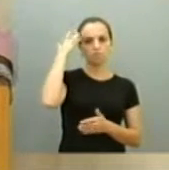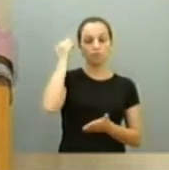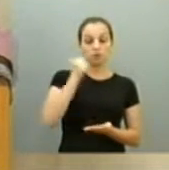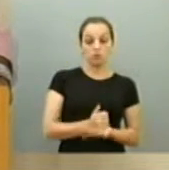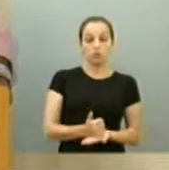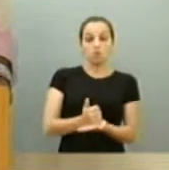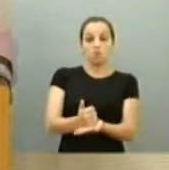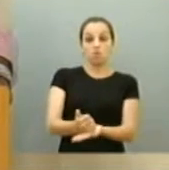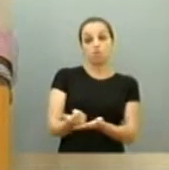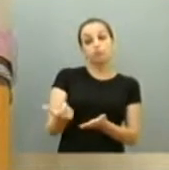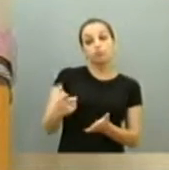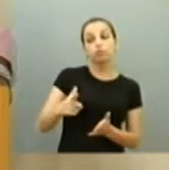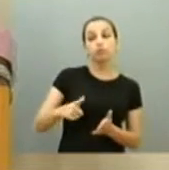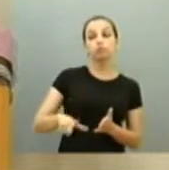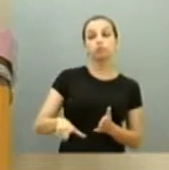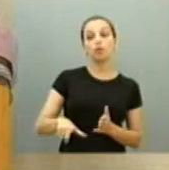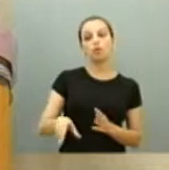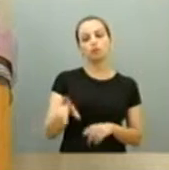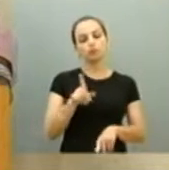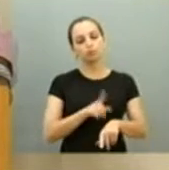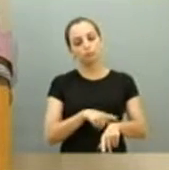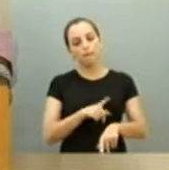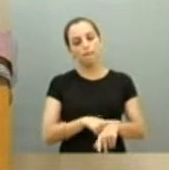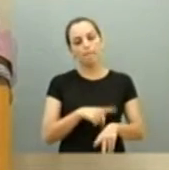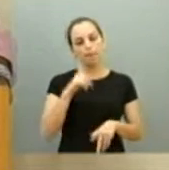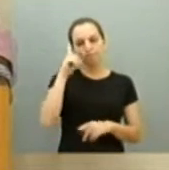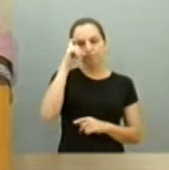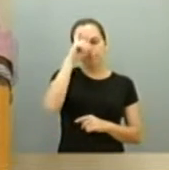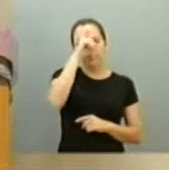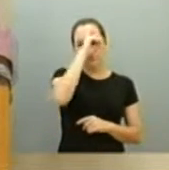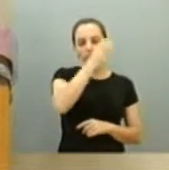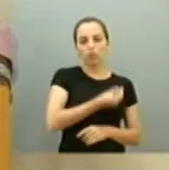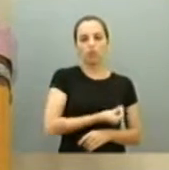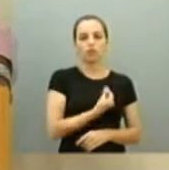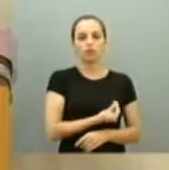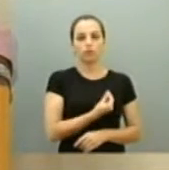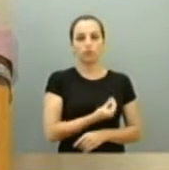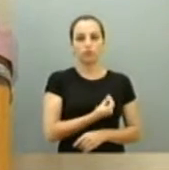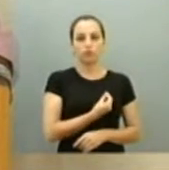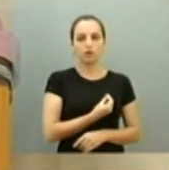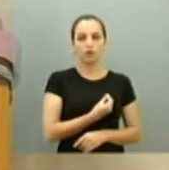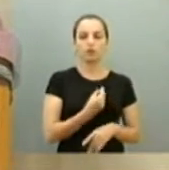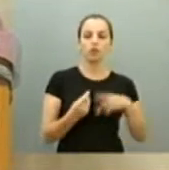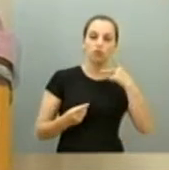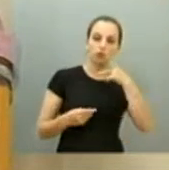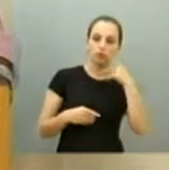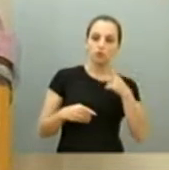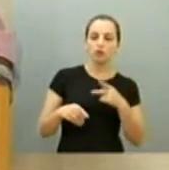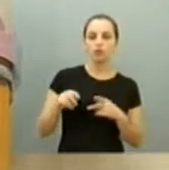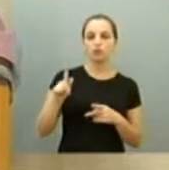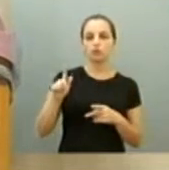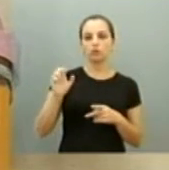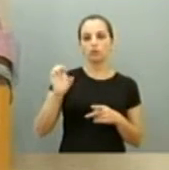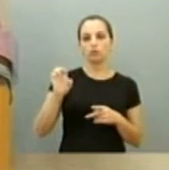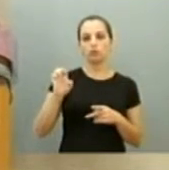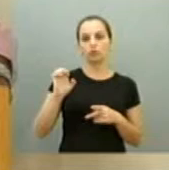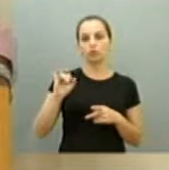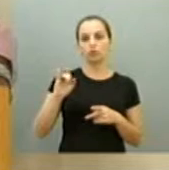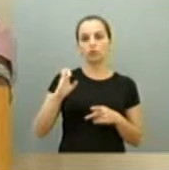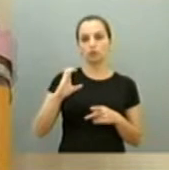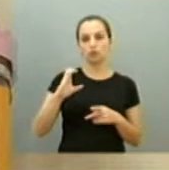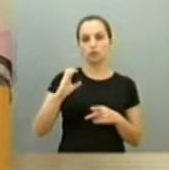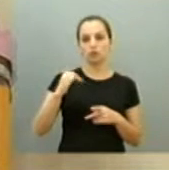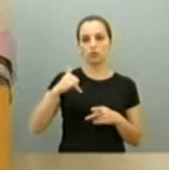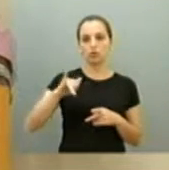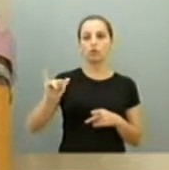apoiarem os outros nas horas difíceis da nossa vida, e o vereador Geis Sabonete, né, nos momentos mais